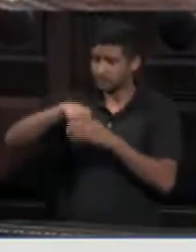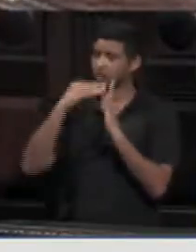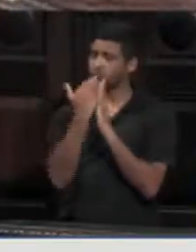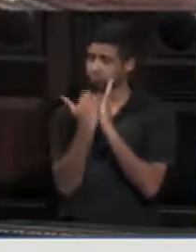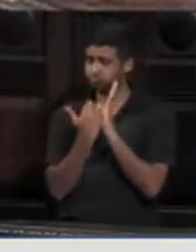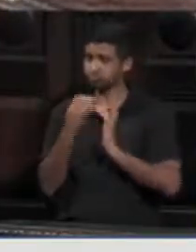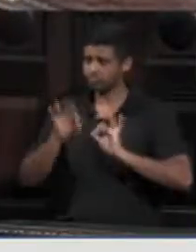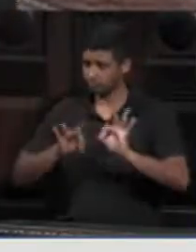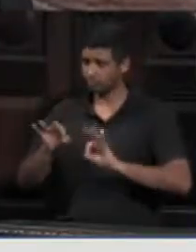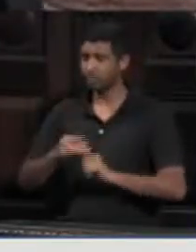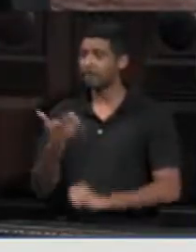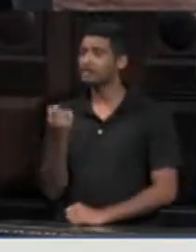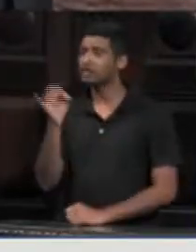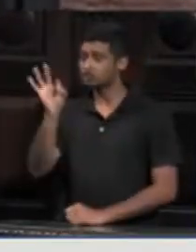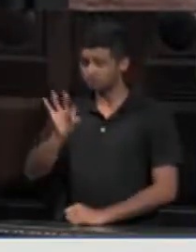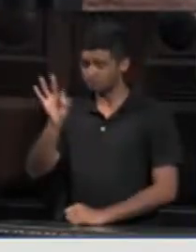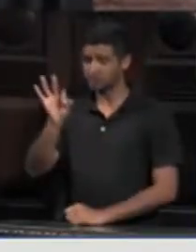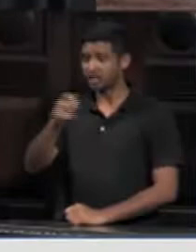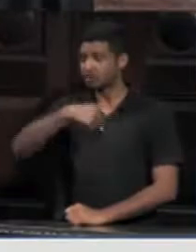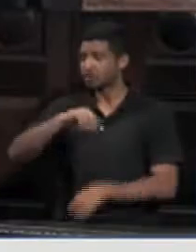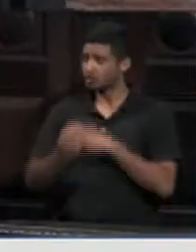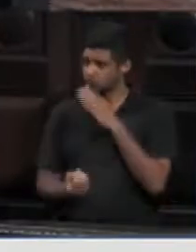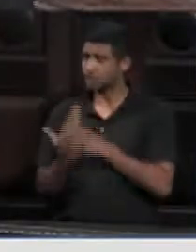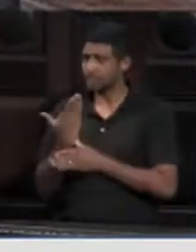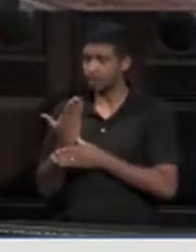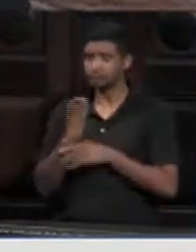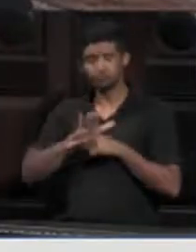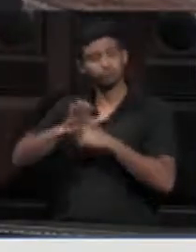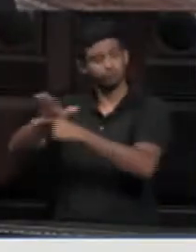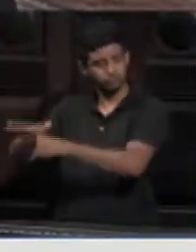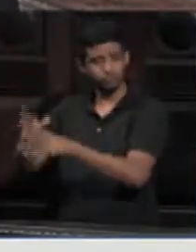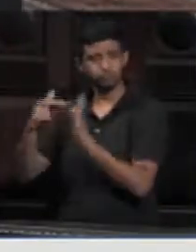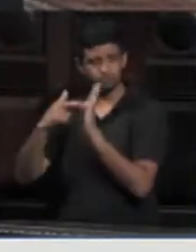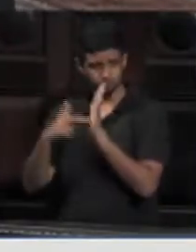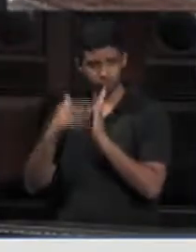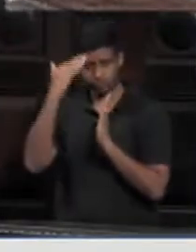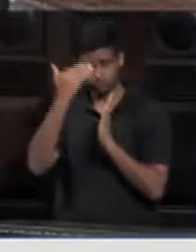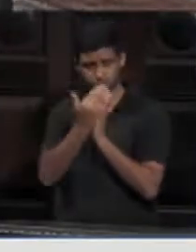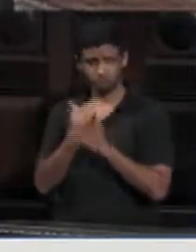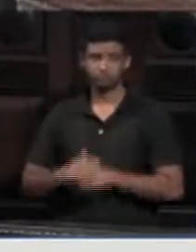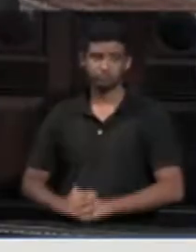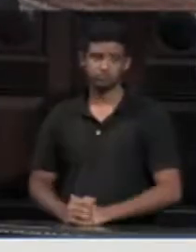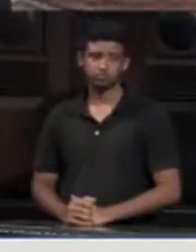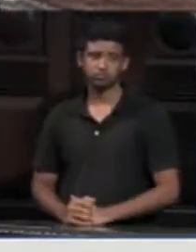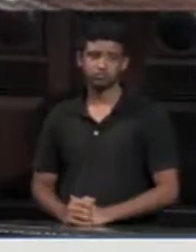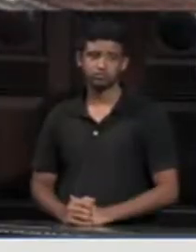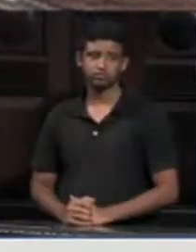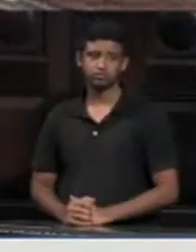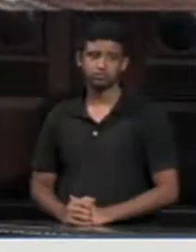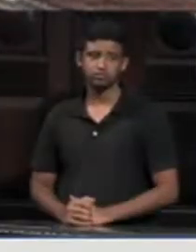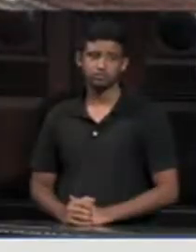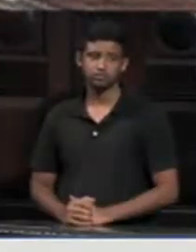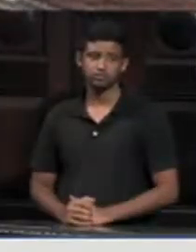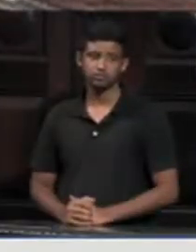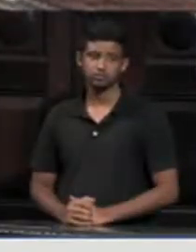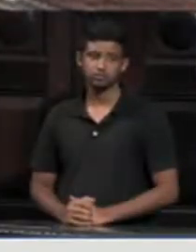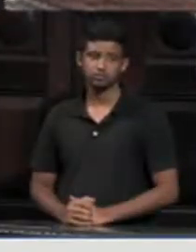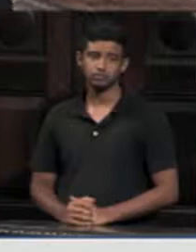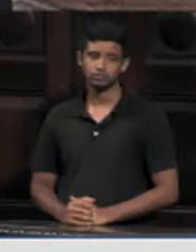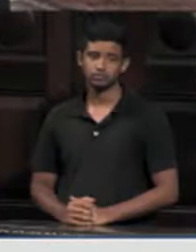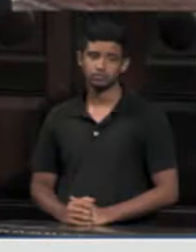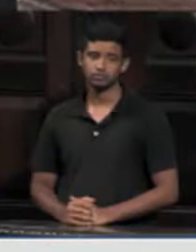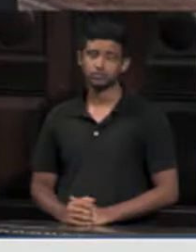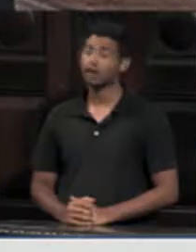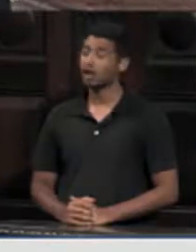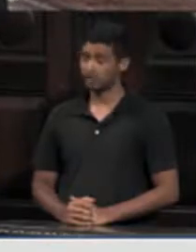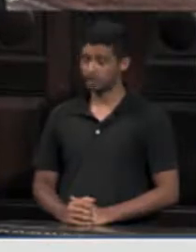a 7.035, criamos o fundo, e eu, quando secretário de Estado de Cultura, com competente auxílio